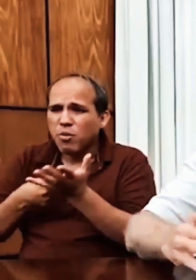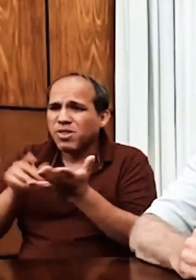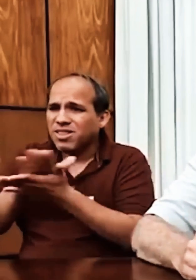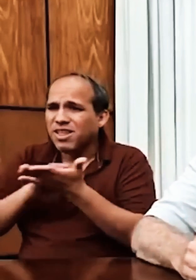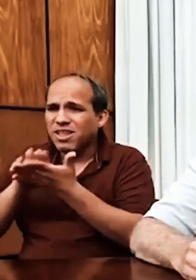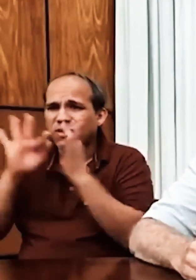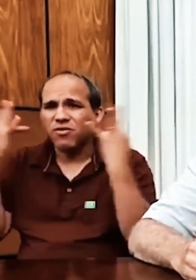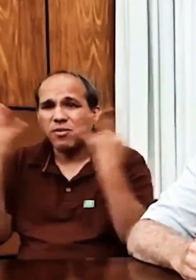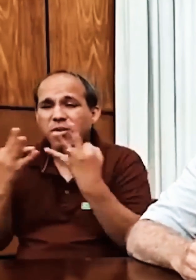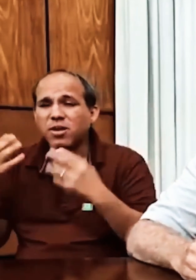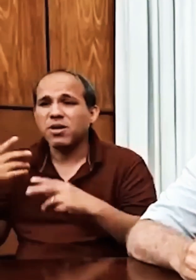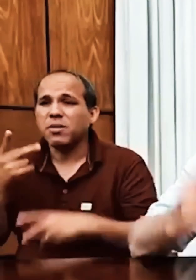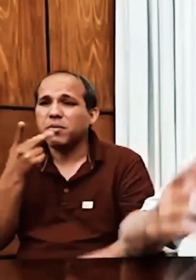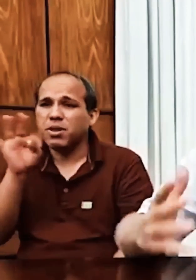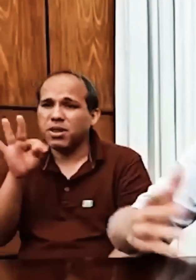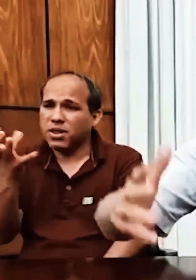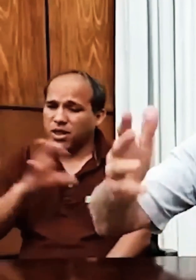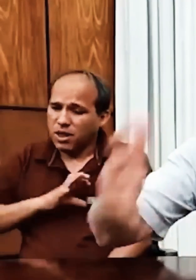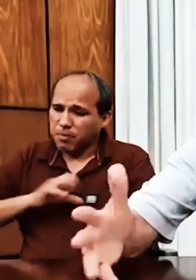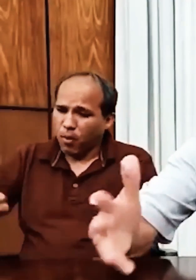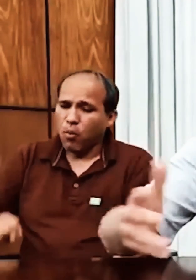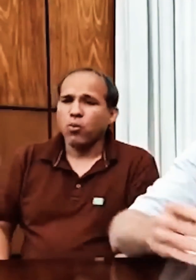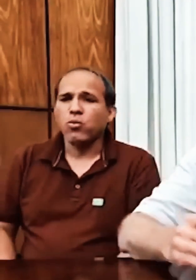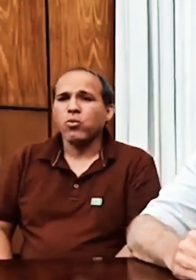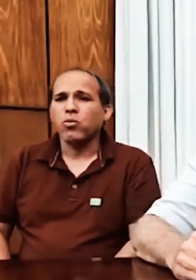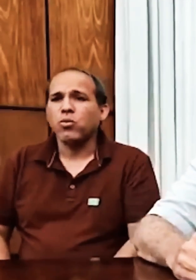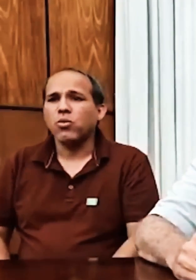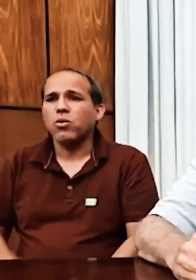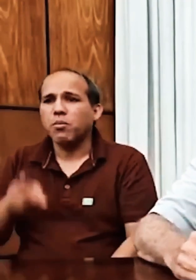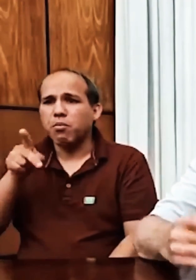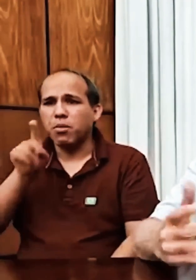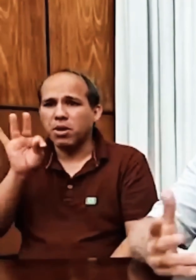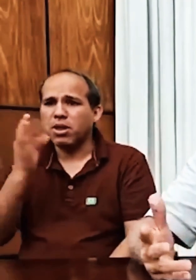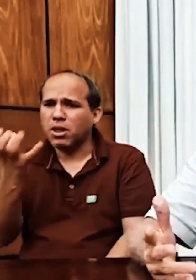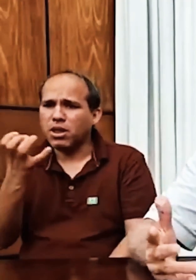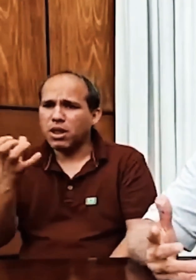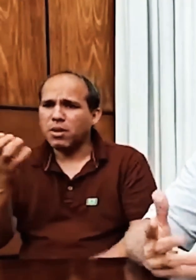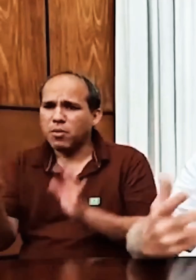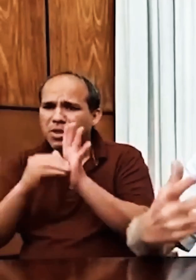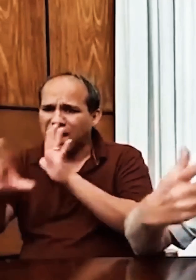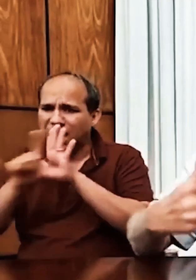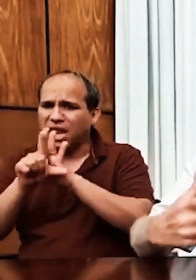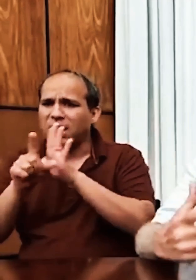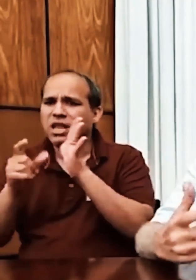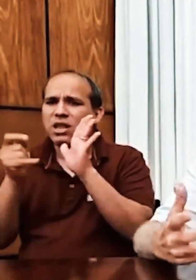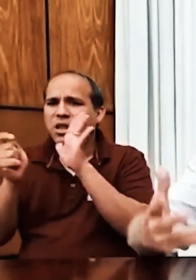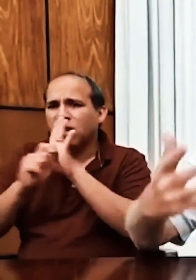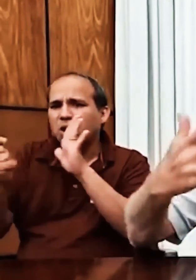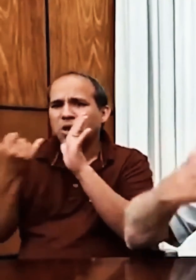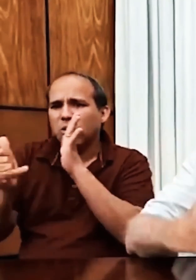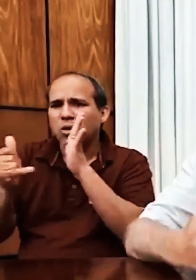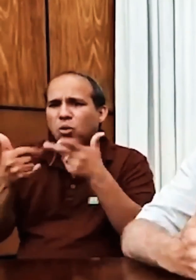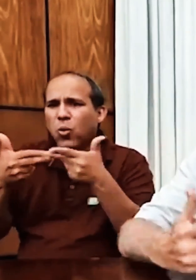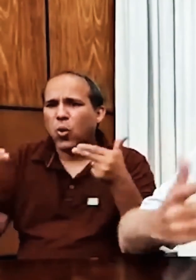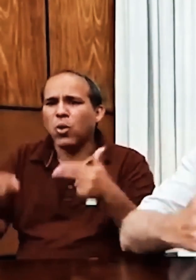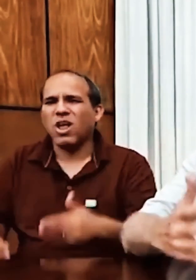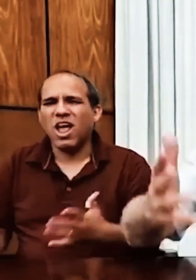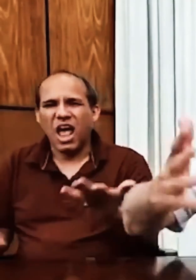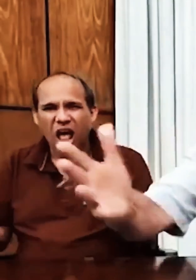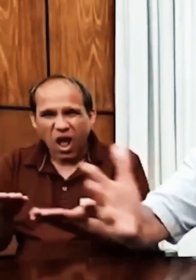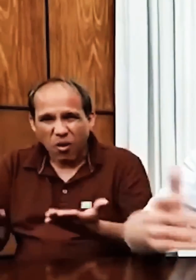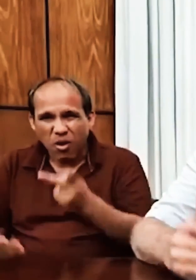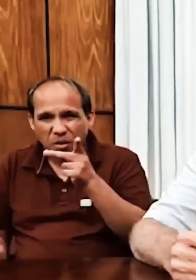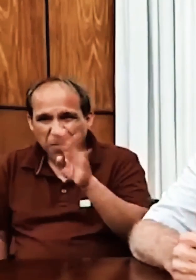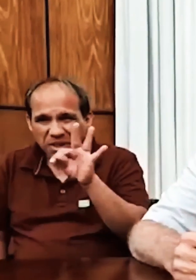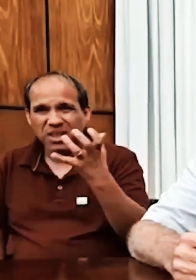aborto. Quer legalizar as drogas. Esse partido que agora vem dar uma de moralista me